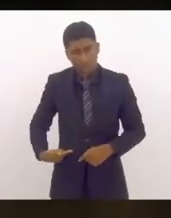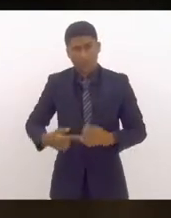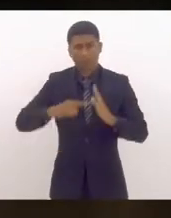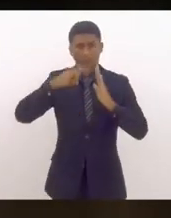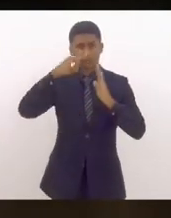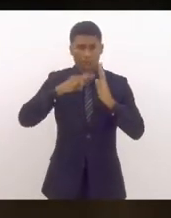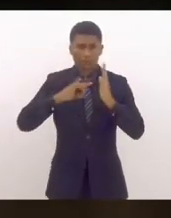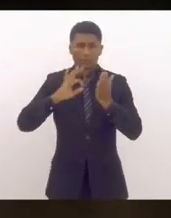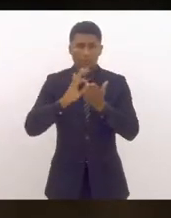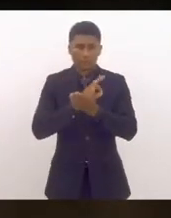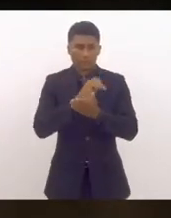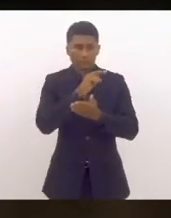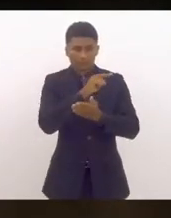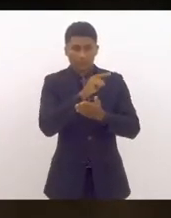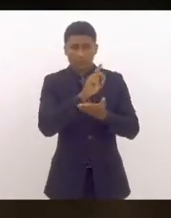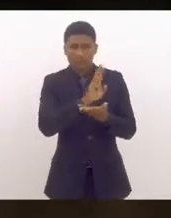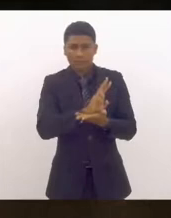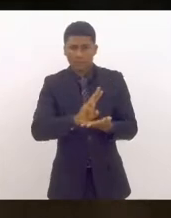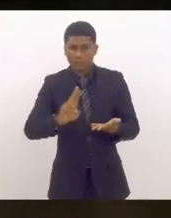do Estado do Rio de Janeiro.